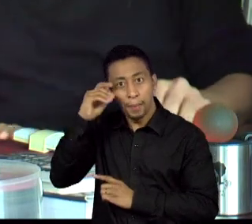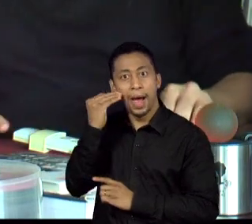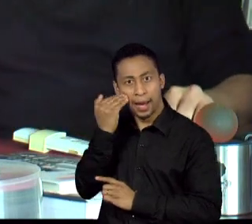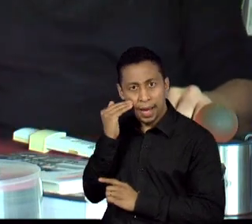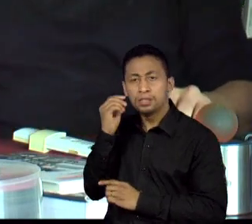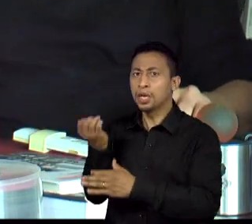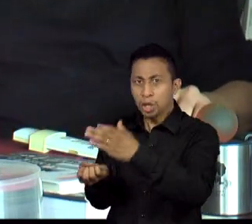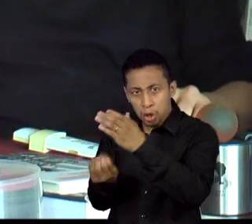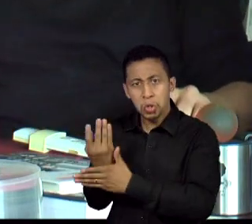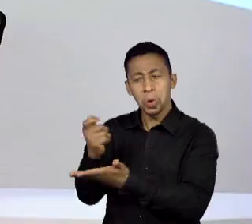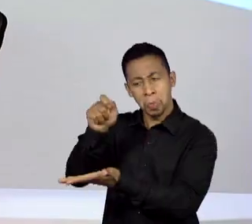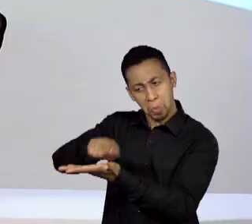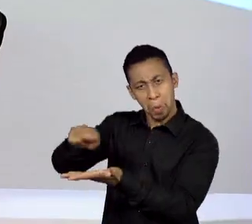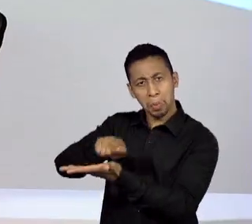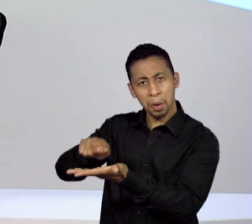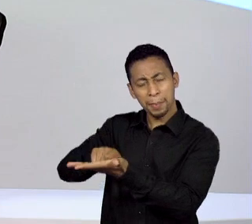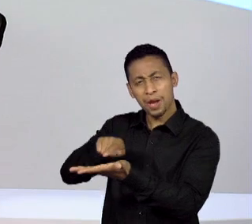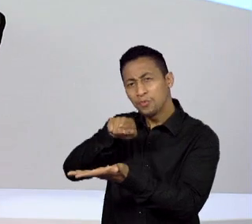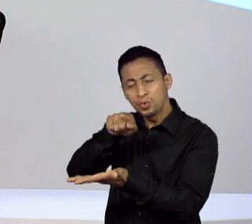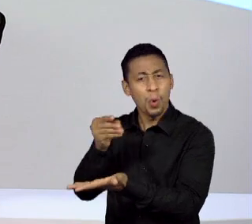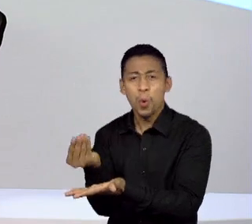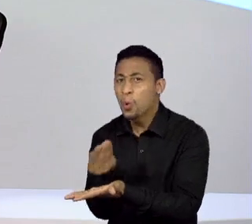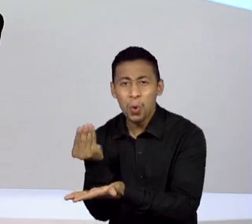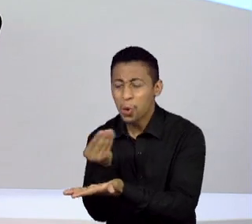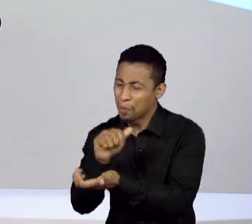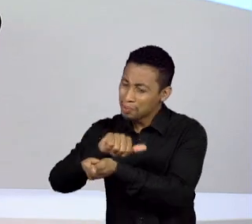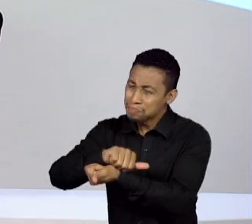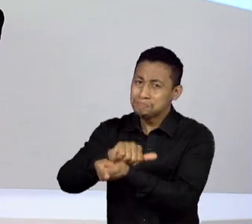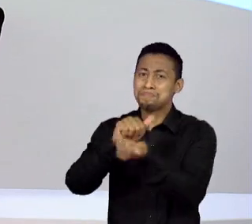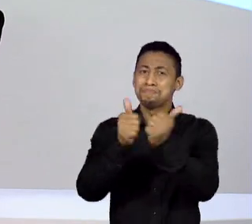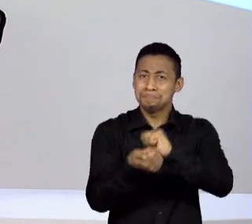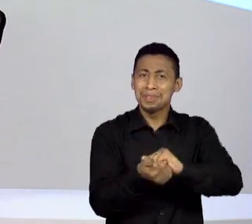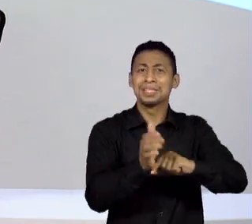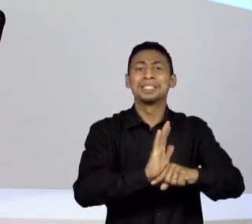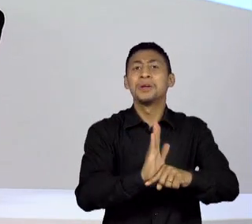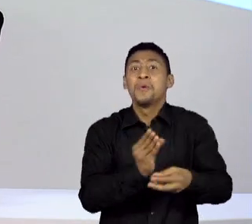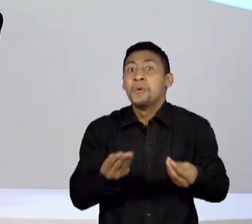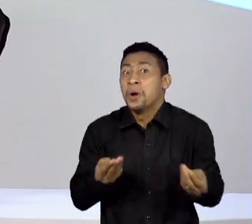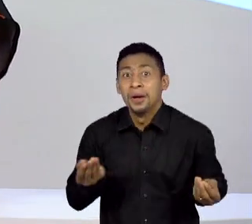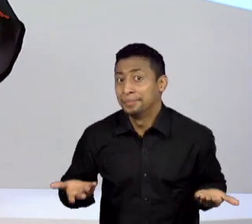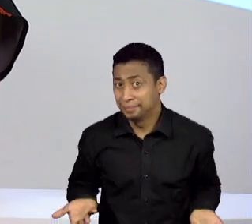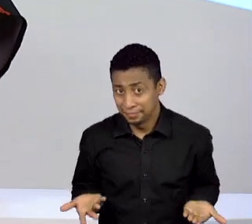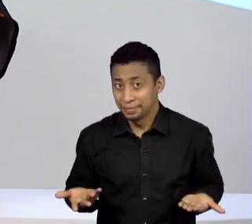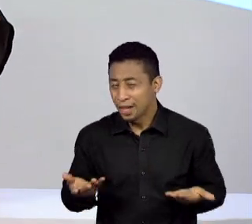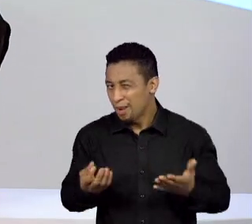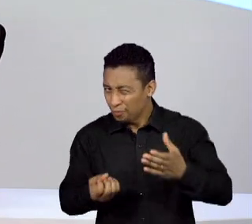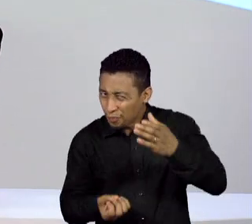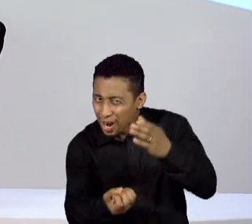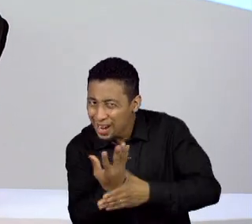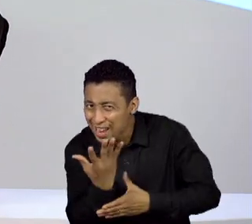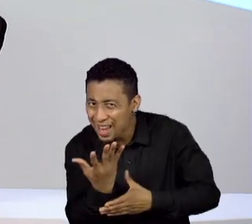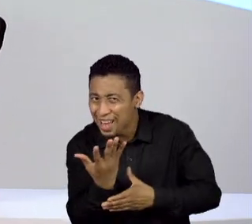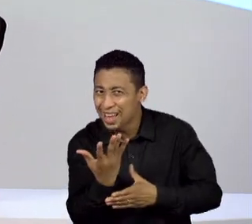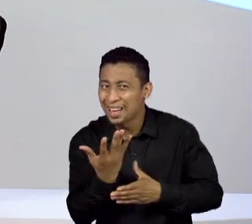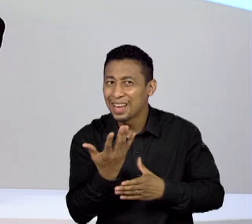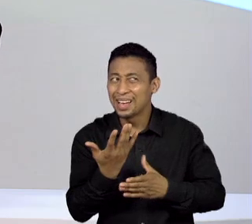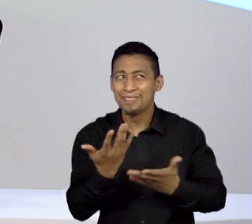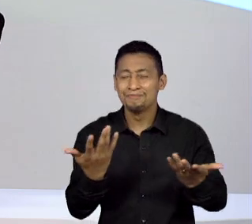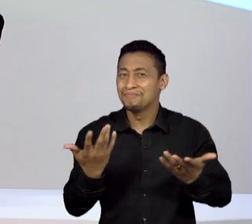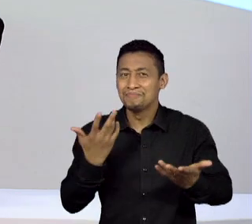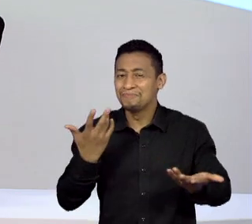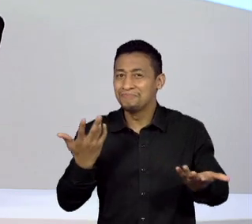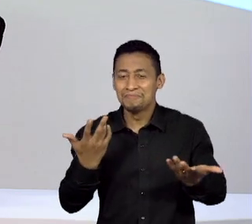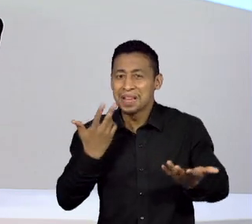fazer com isso, enfim, nessa versão, né? Vocês vão criar, poetizar uma língua